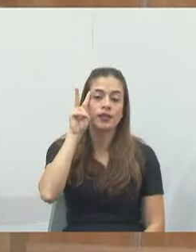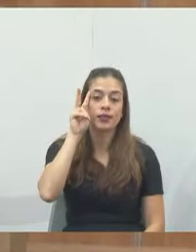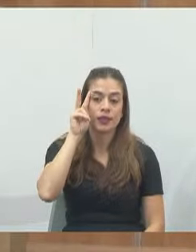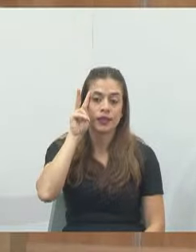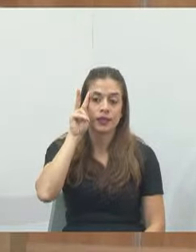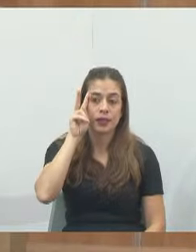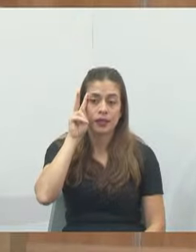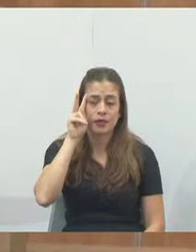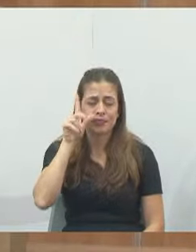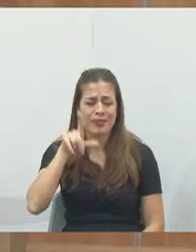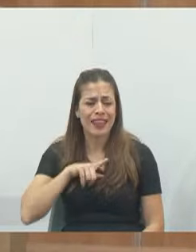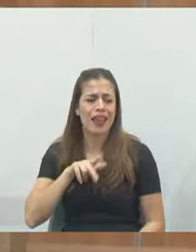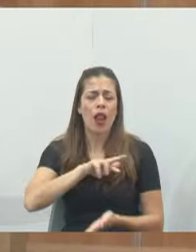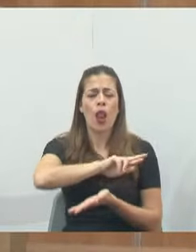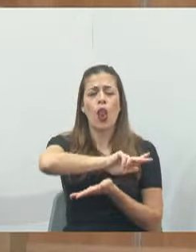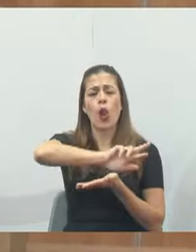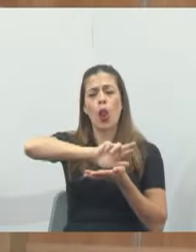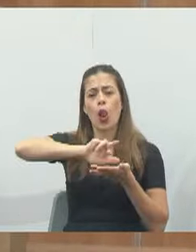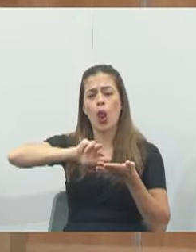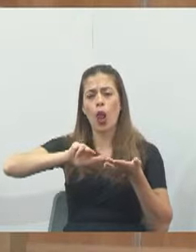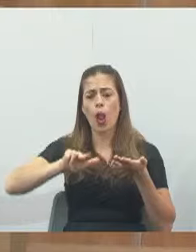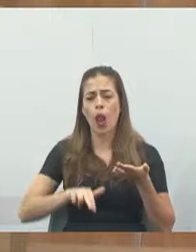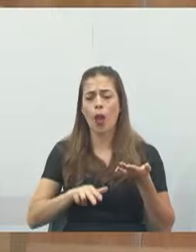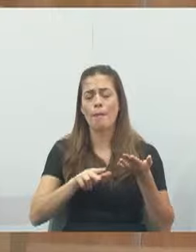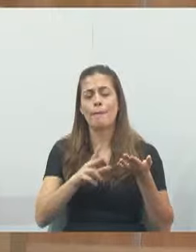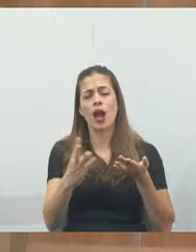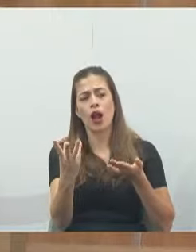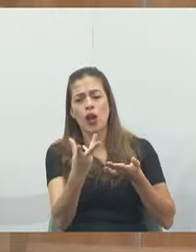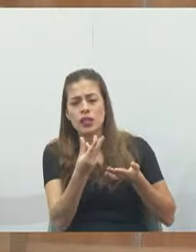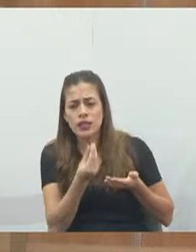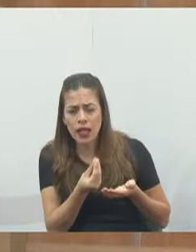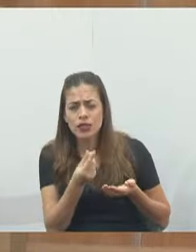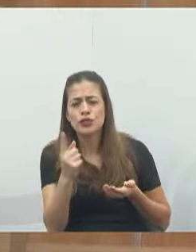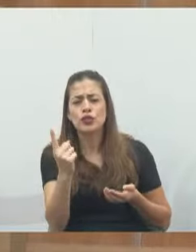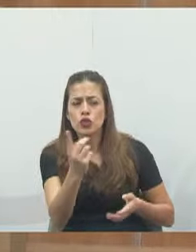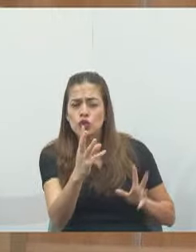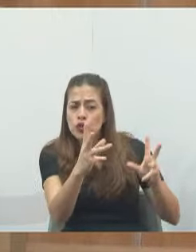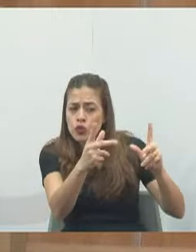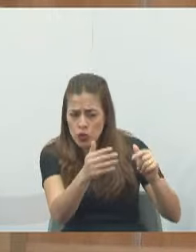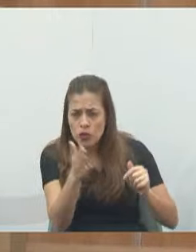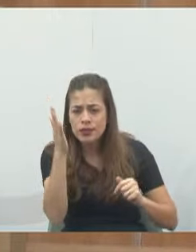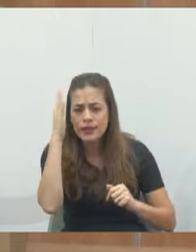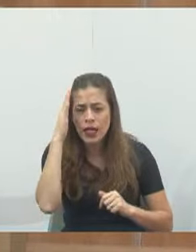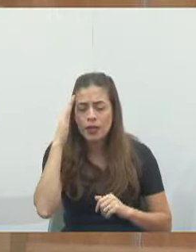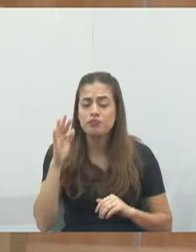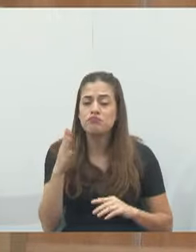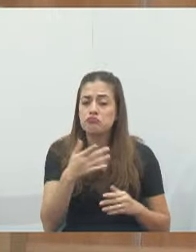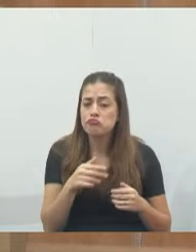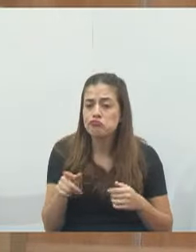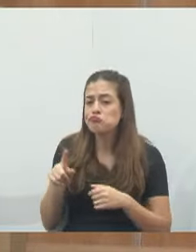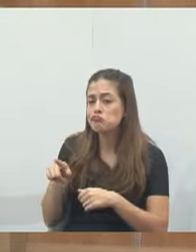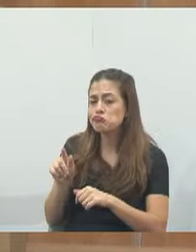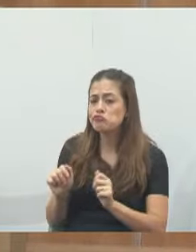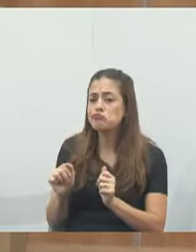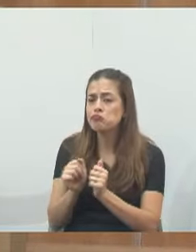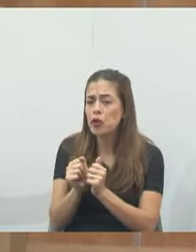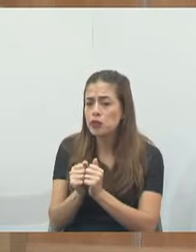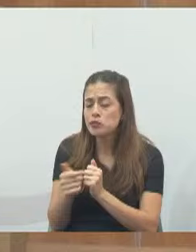Você tem várias qualidades, como todos aqui sabem, pessoas que estão próximas a